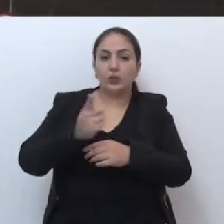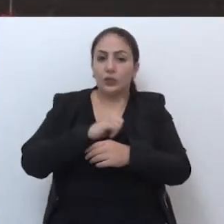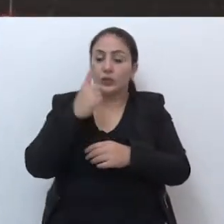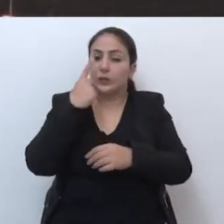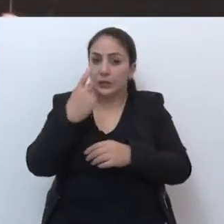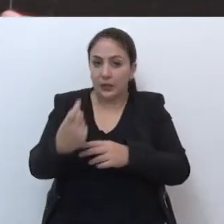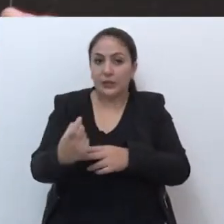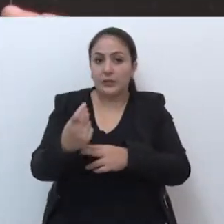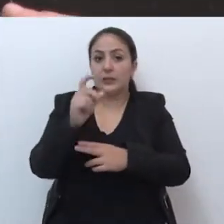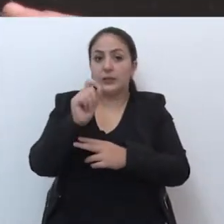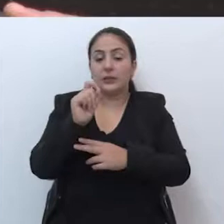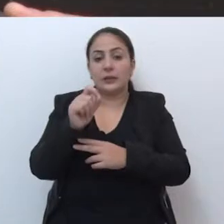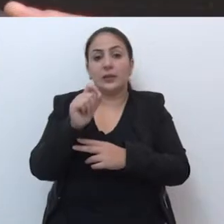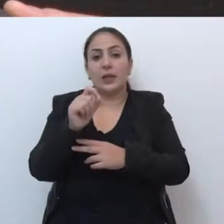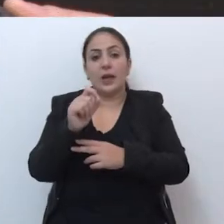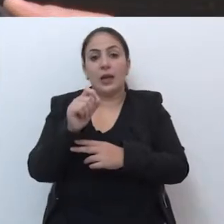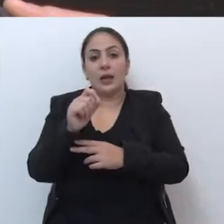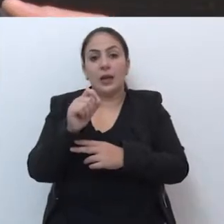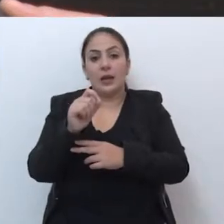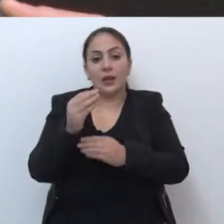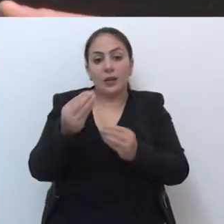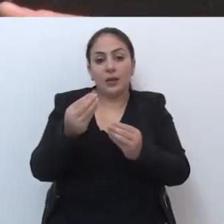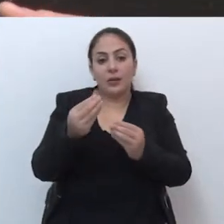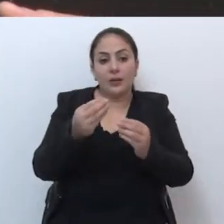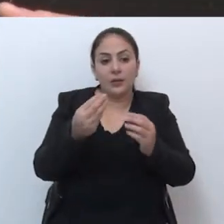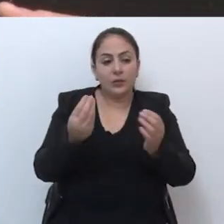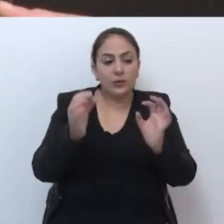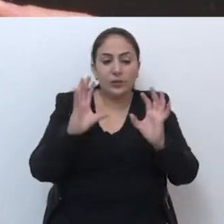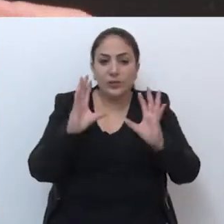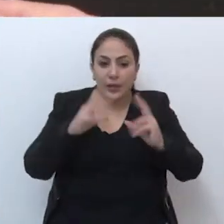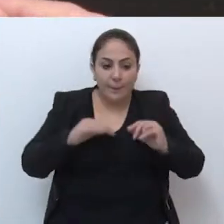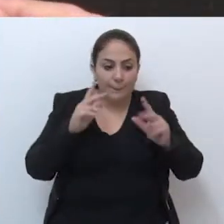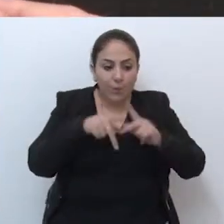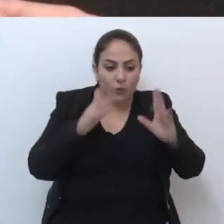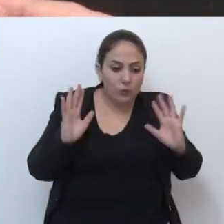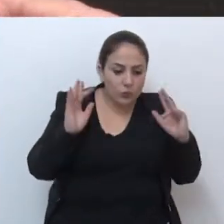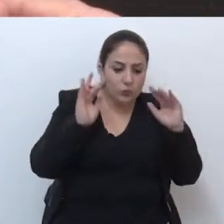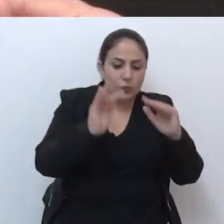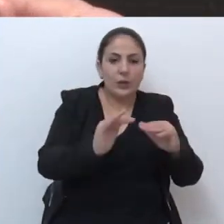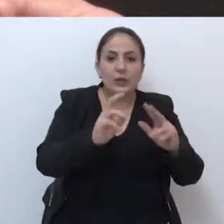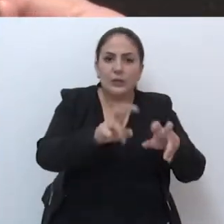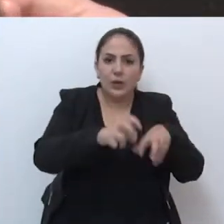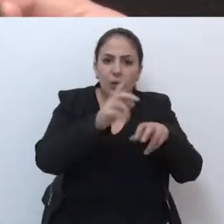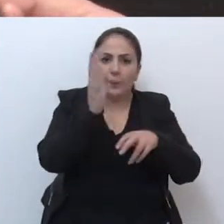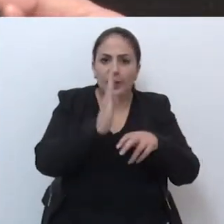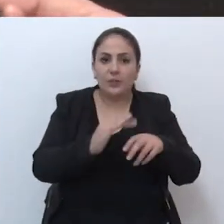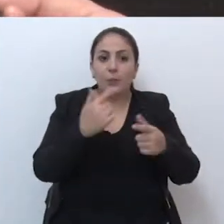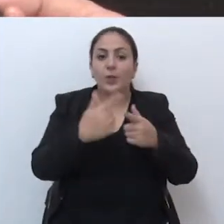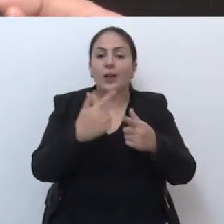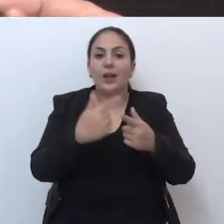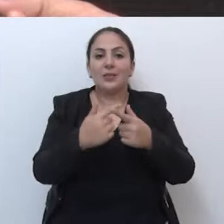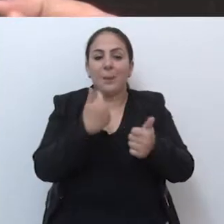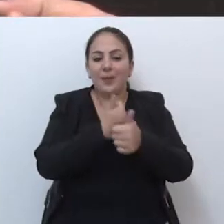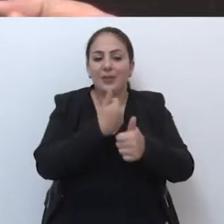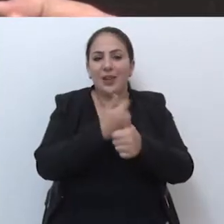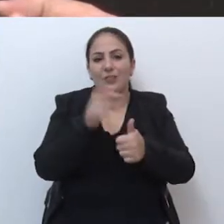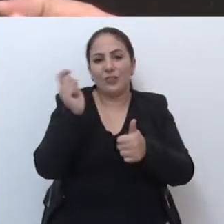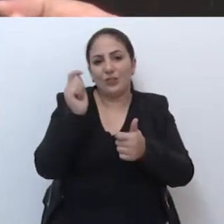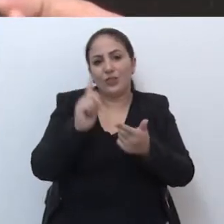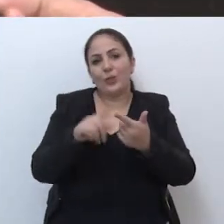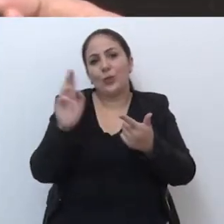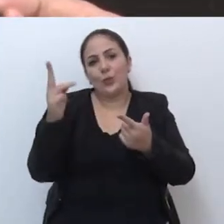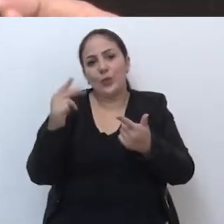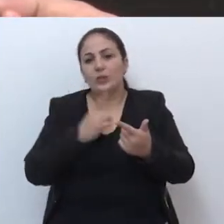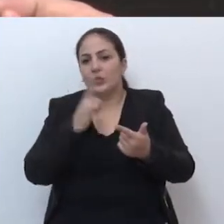tinham interesse em colonizar o interior do Brasil, principalmente o oeste, que por causa das fronteiras com a Argentina, o Uruguai,